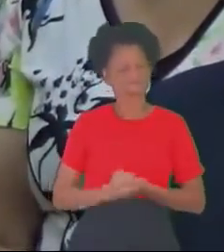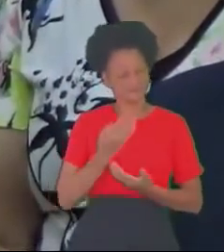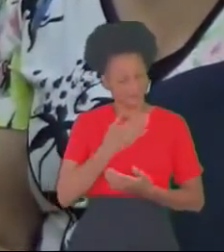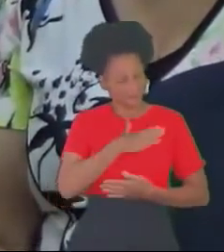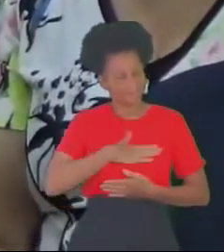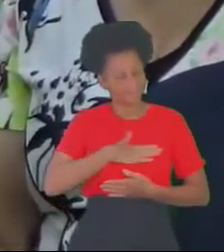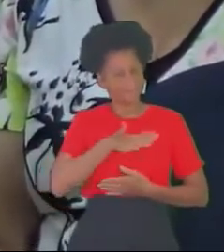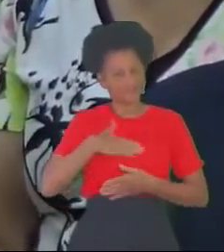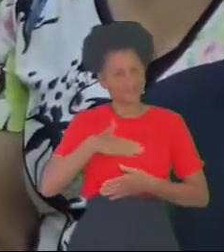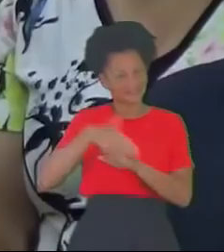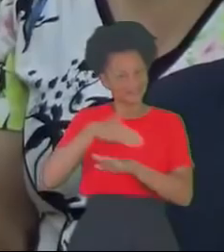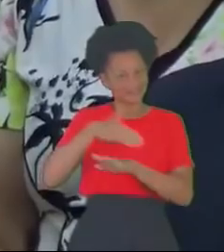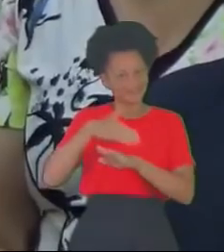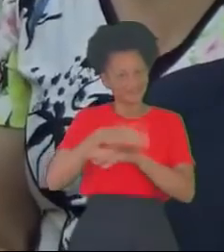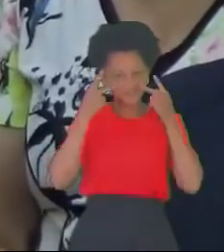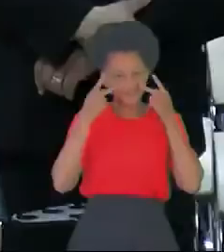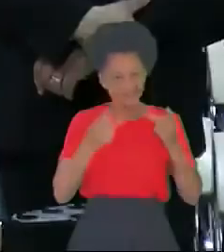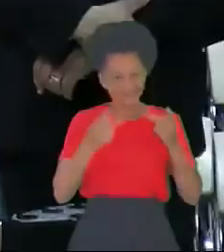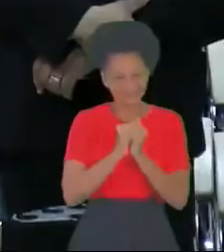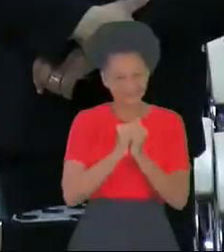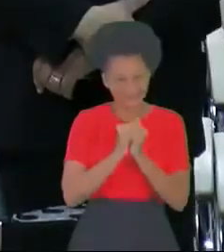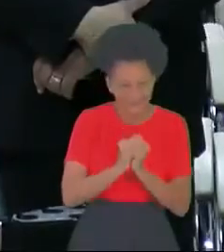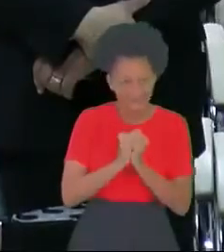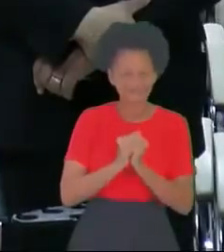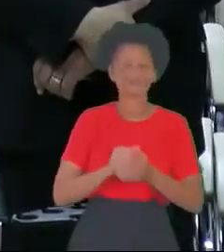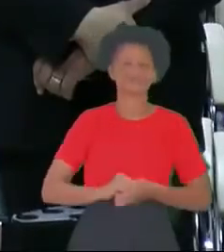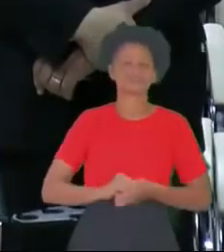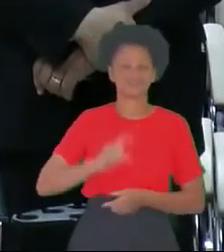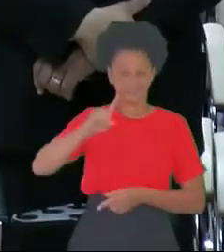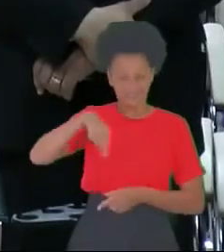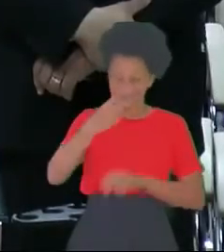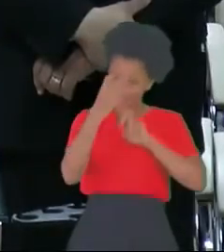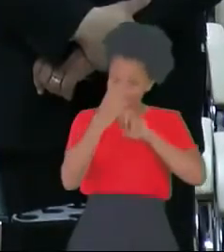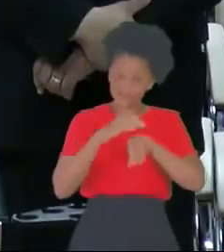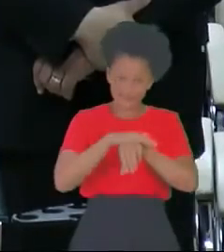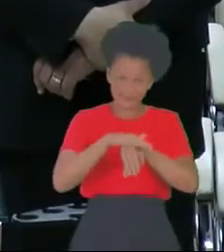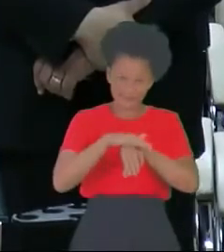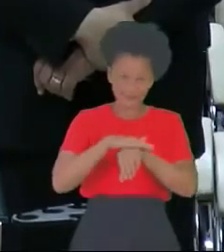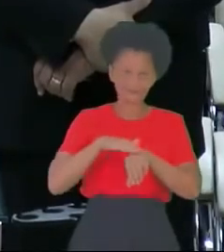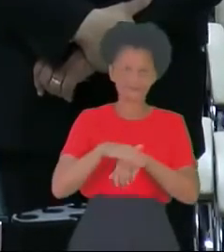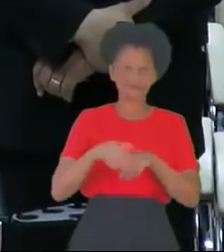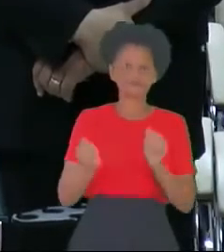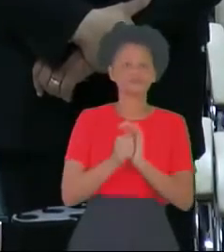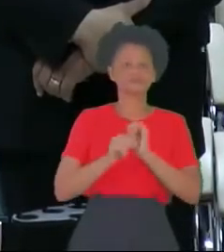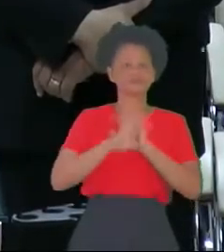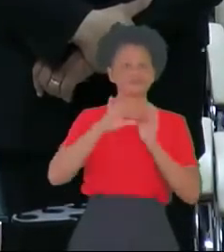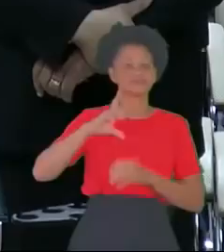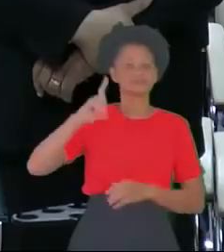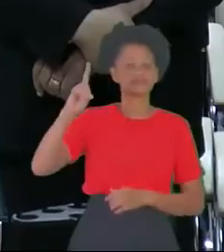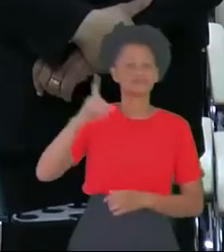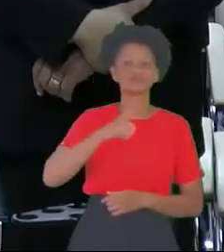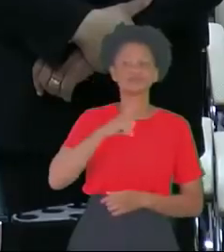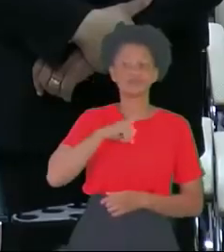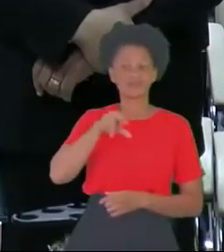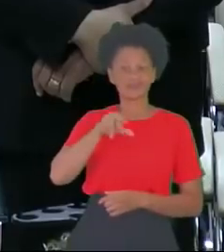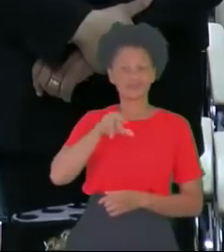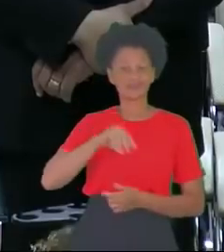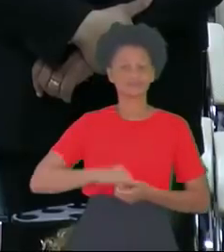tê-lo conosco aqui em nosso culto. Amém? Depois nós vamos conversar. Glória a Deus, está aqui essa irmã. Tem mais alguém?